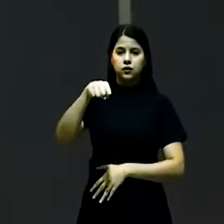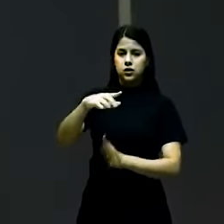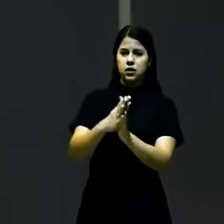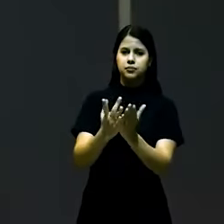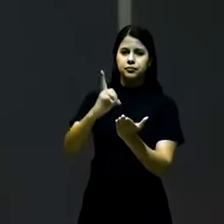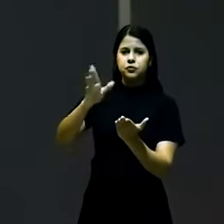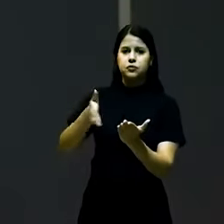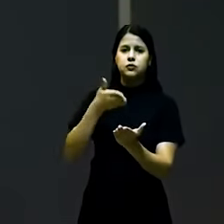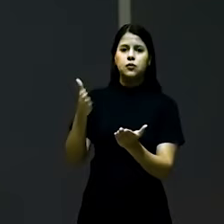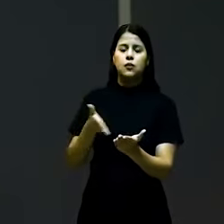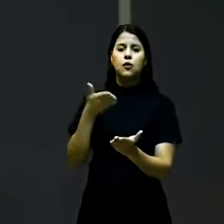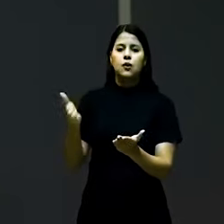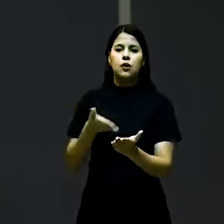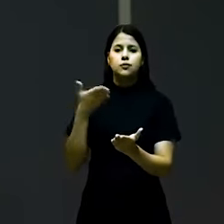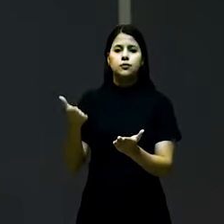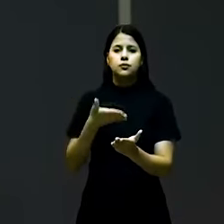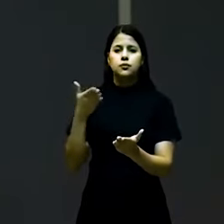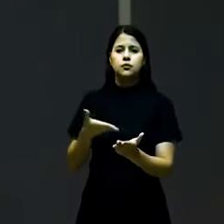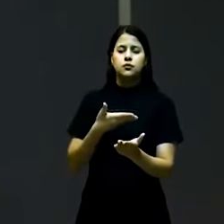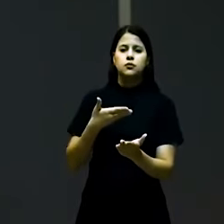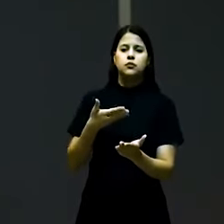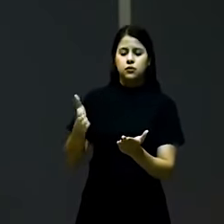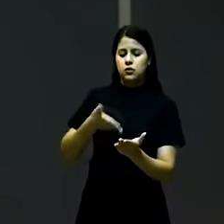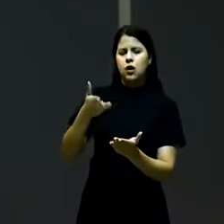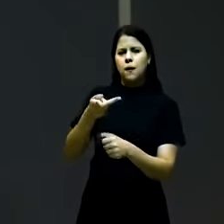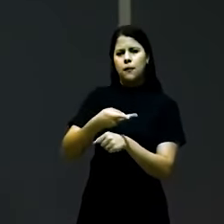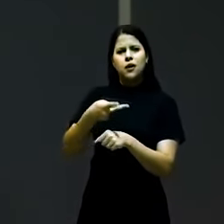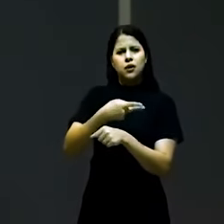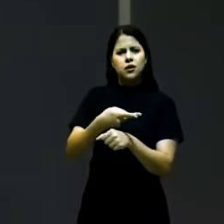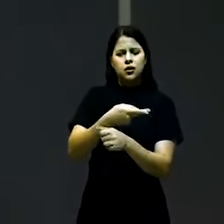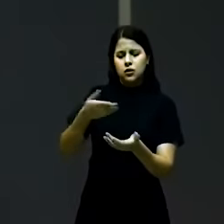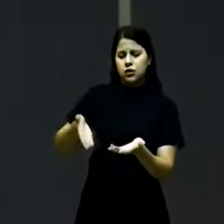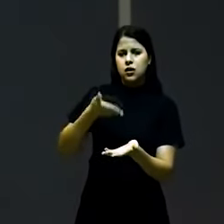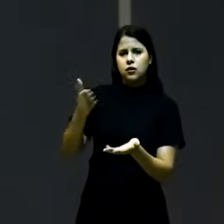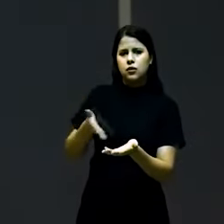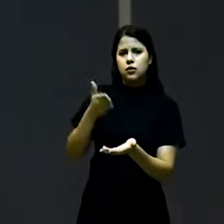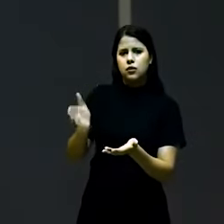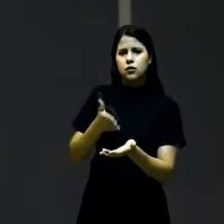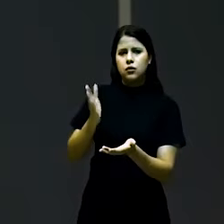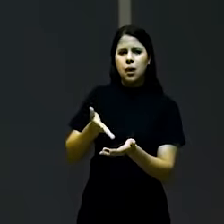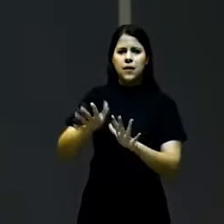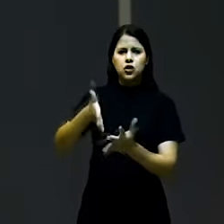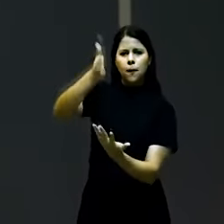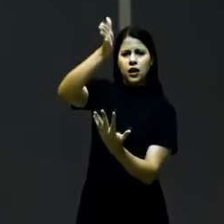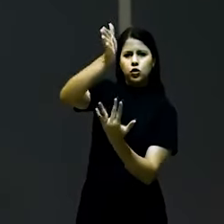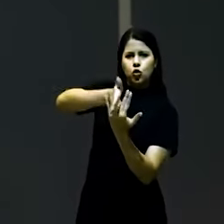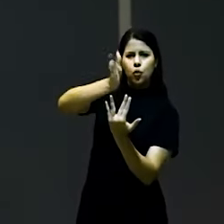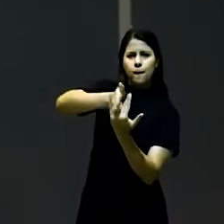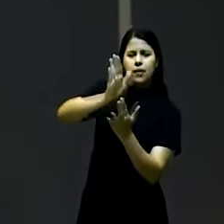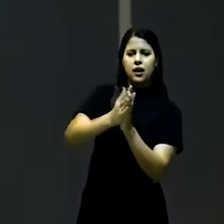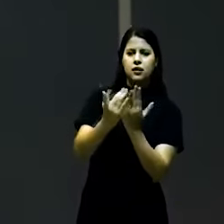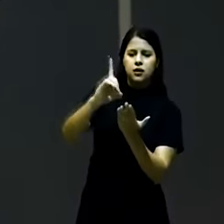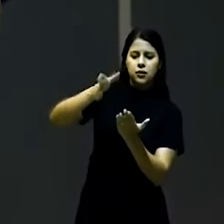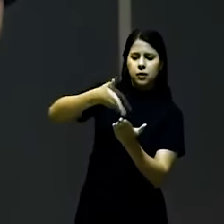novo na fé, depois de Salmos, dois ou três livros para frente, é quase no meio da Bíblia. Mas se